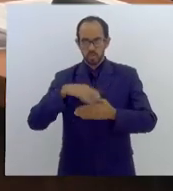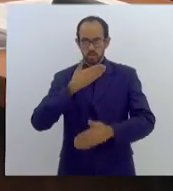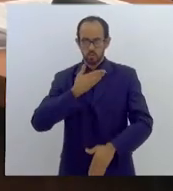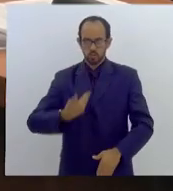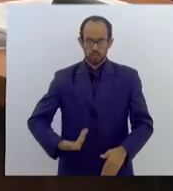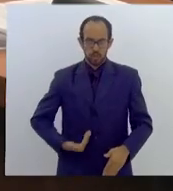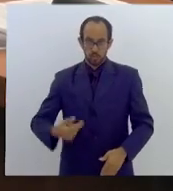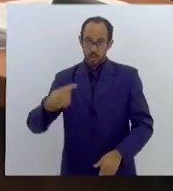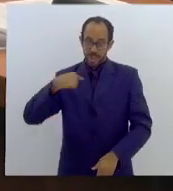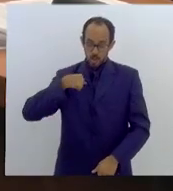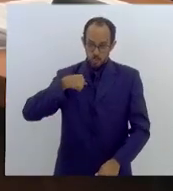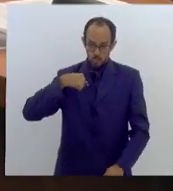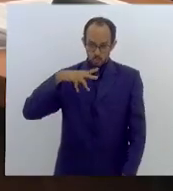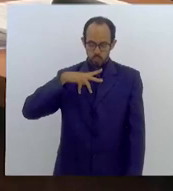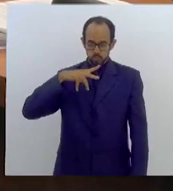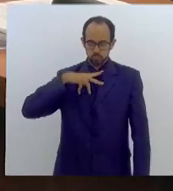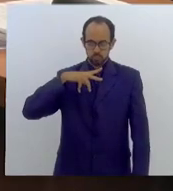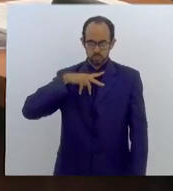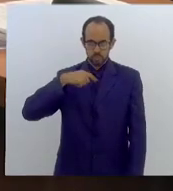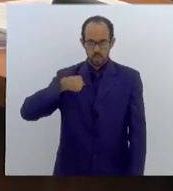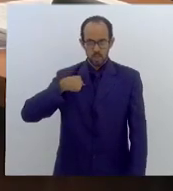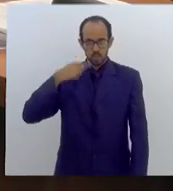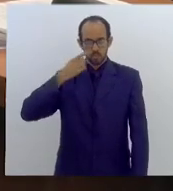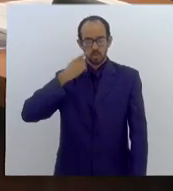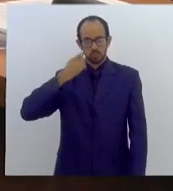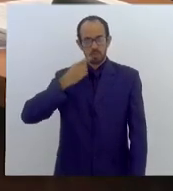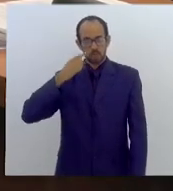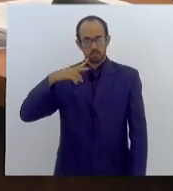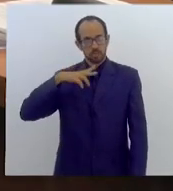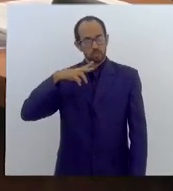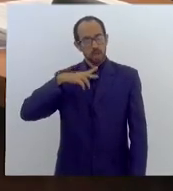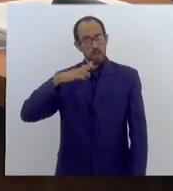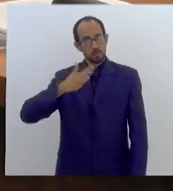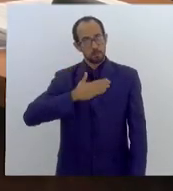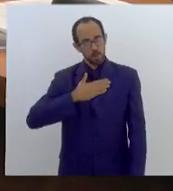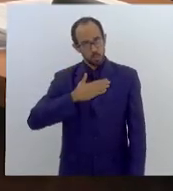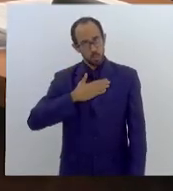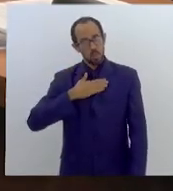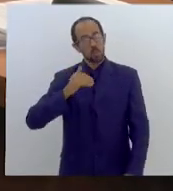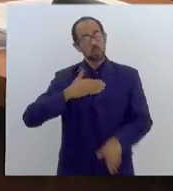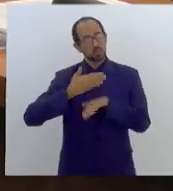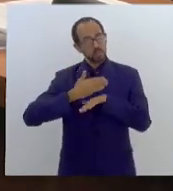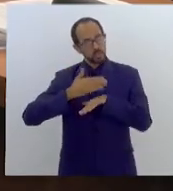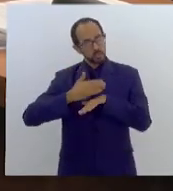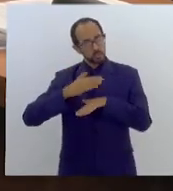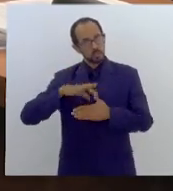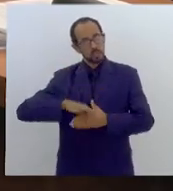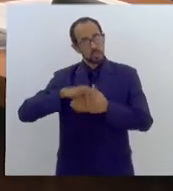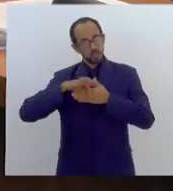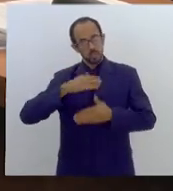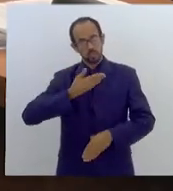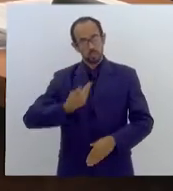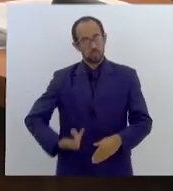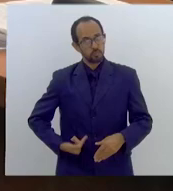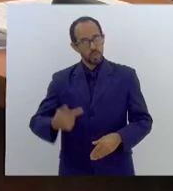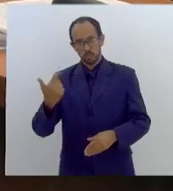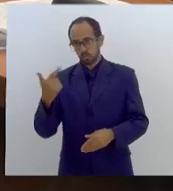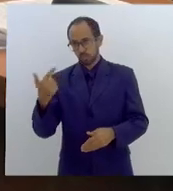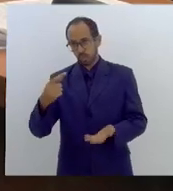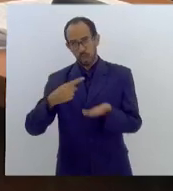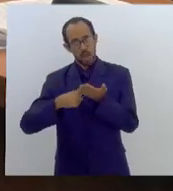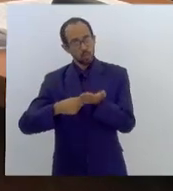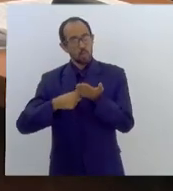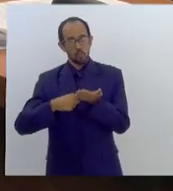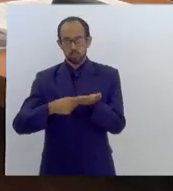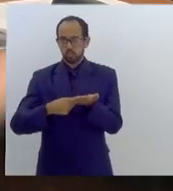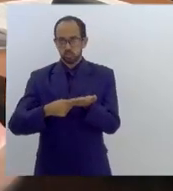eu estou falando como deputado e no exercício da liderança do governo. De minha parte, não tem acordo em relação a